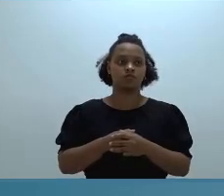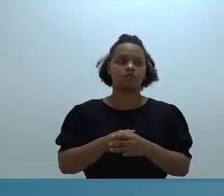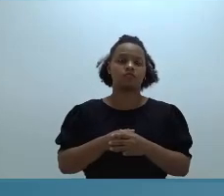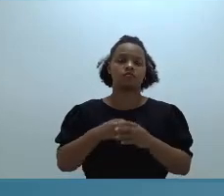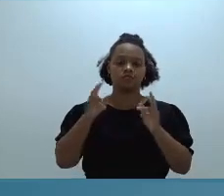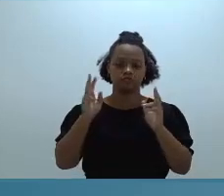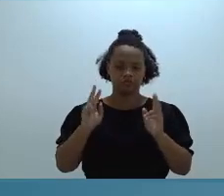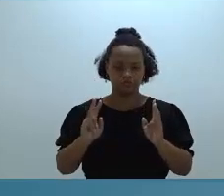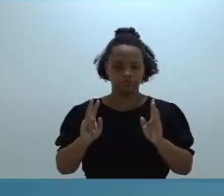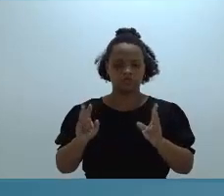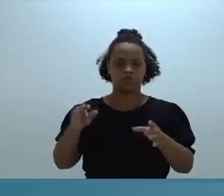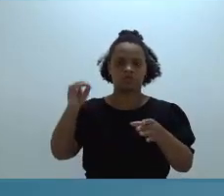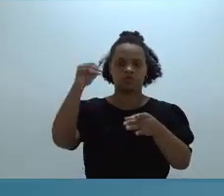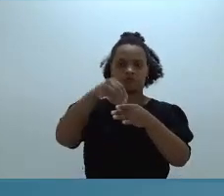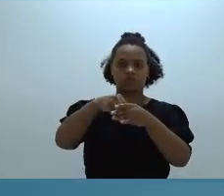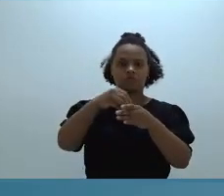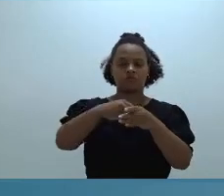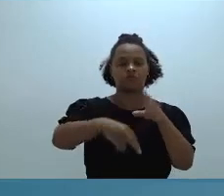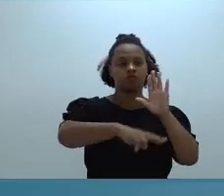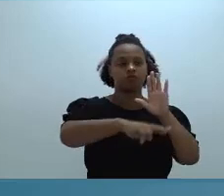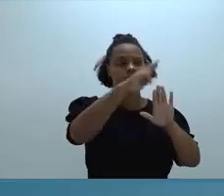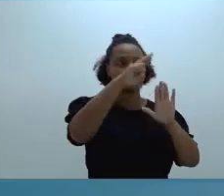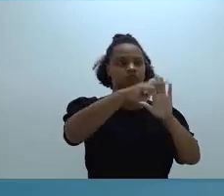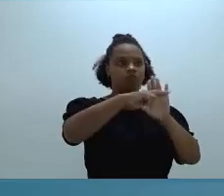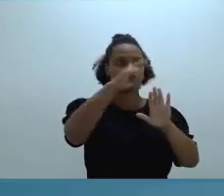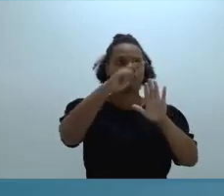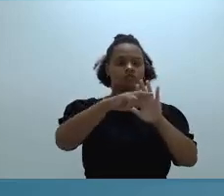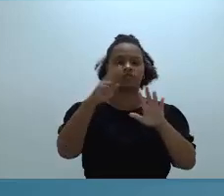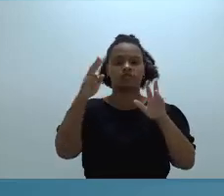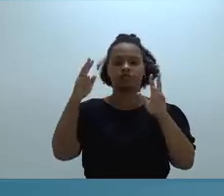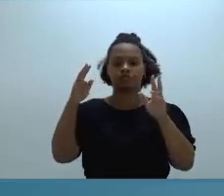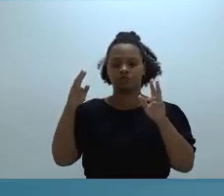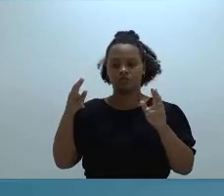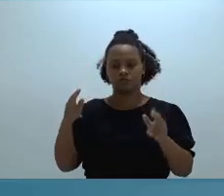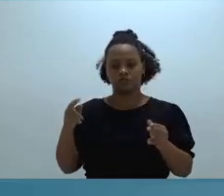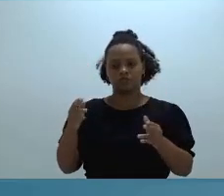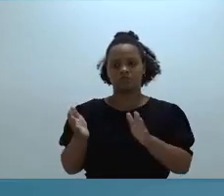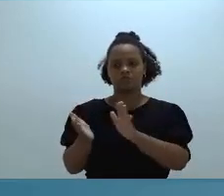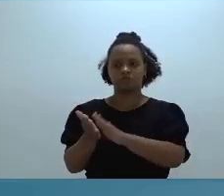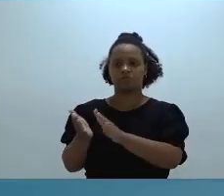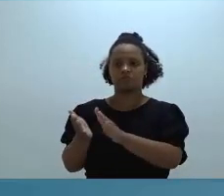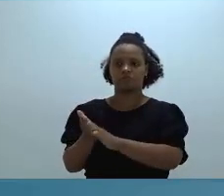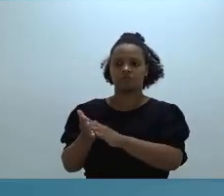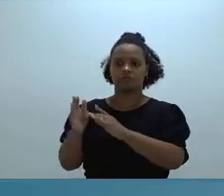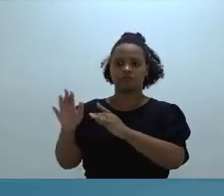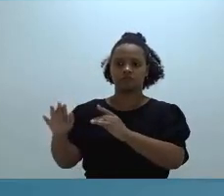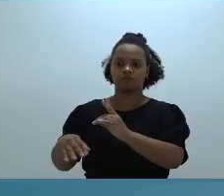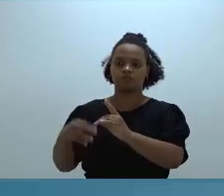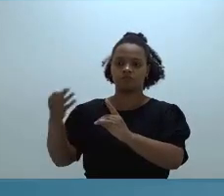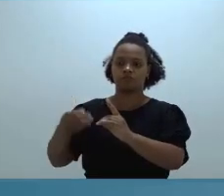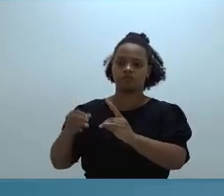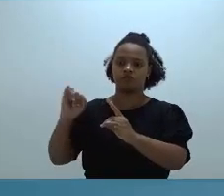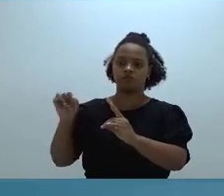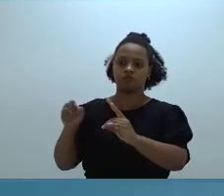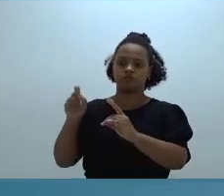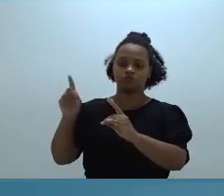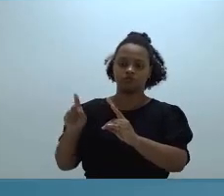sigo o voto relator com todas as linhas ao desembargador José Roberto, a quem tenho também muito